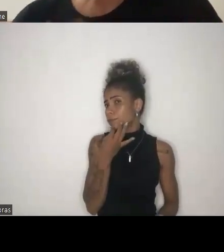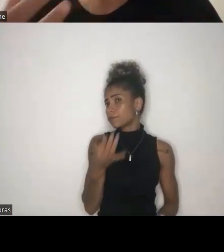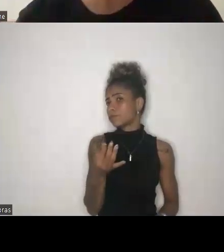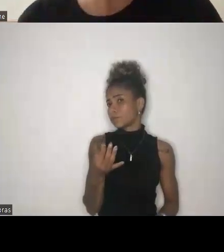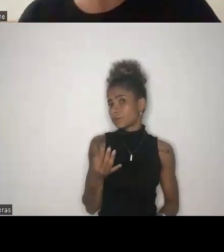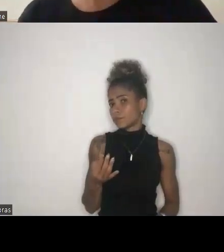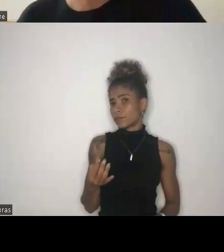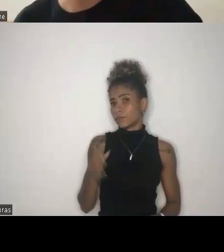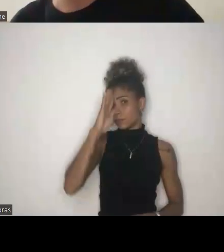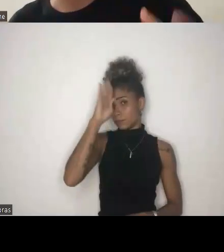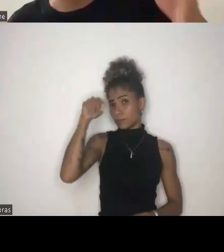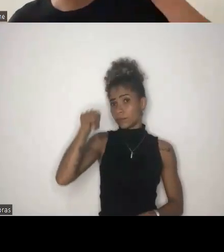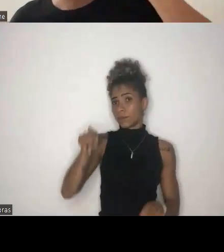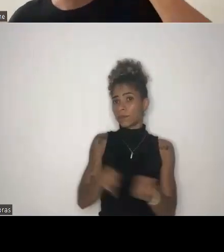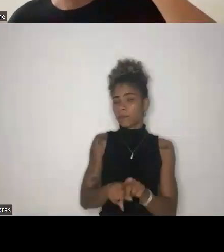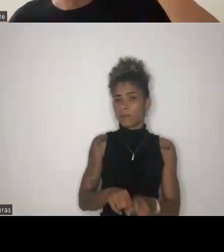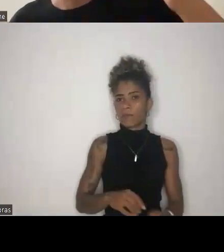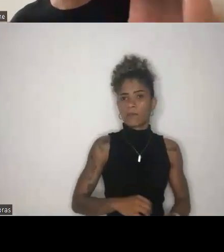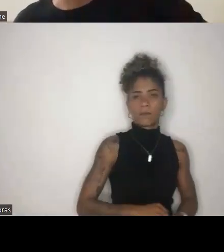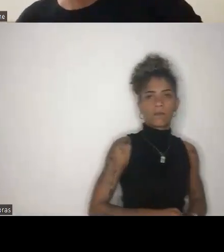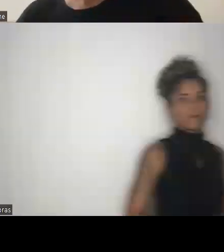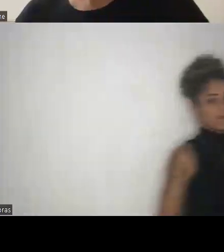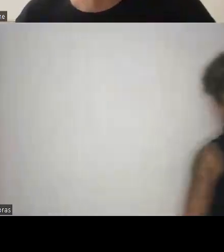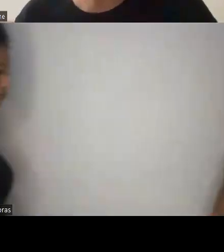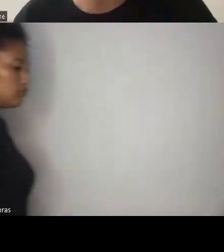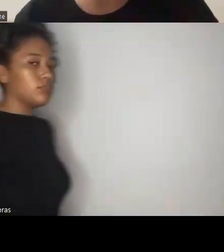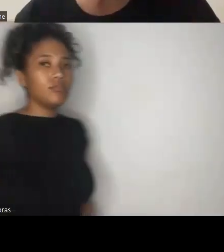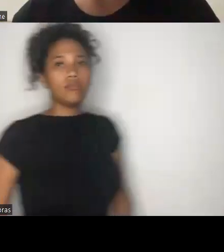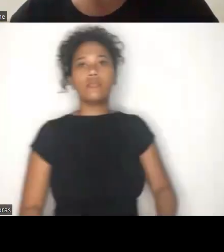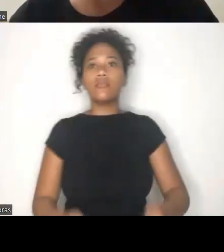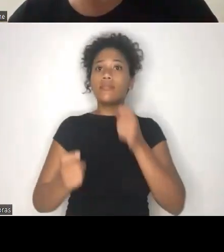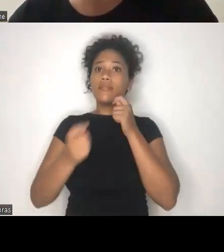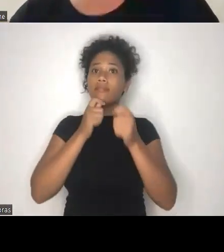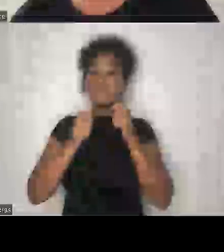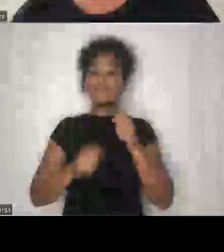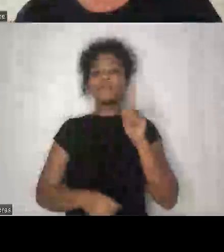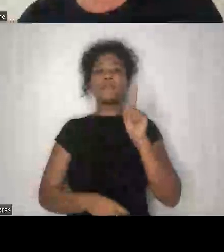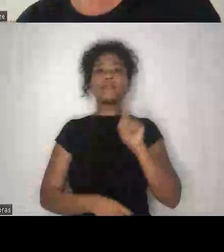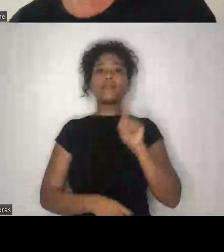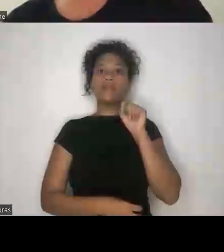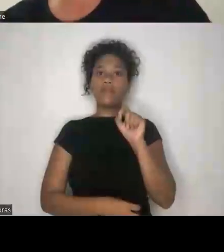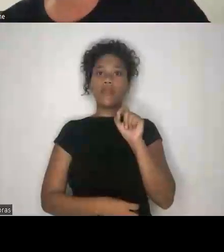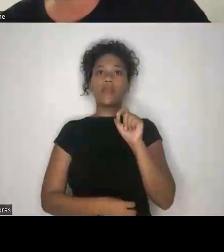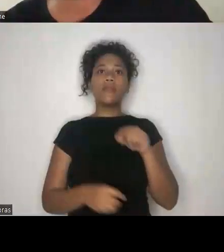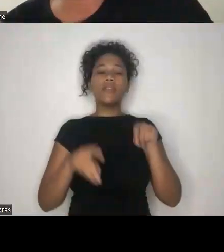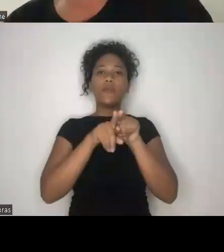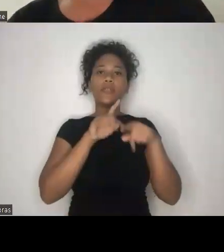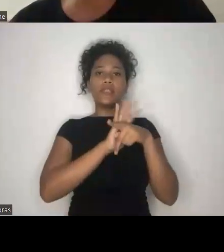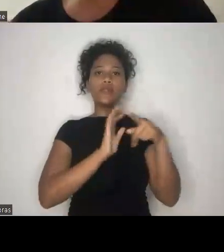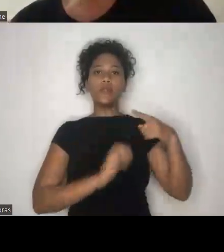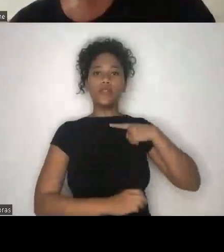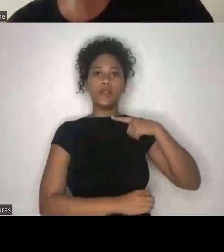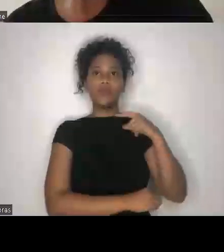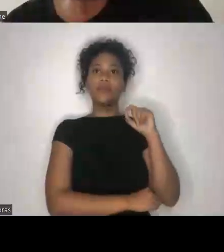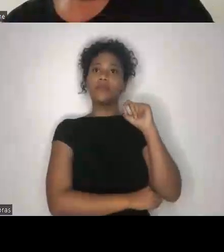aqui também a entrevista com Ferreira Gullar né de pensar as imagens em preto e branco desenhos então